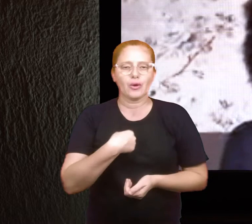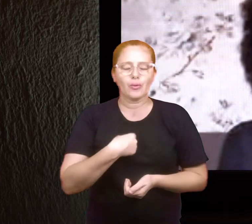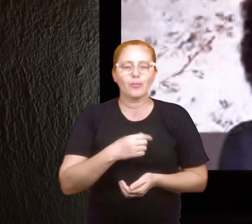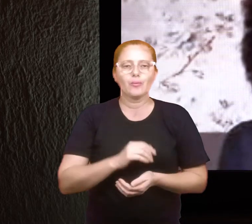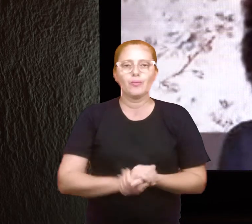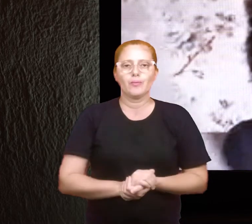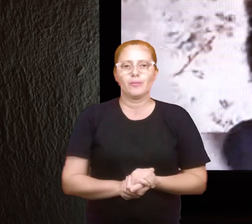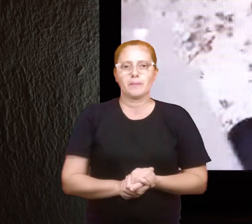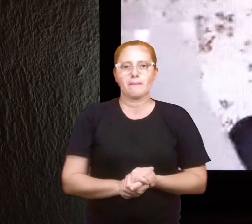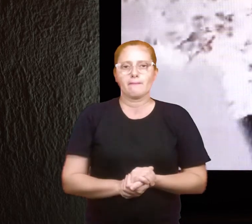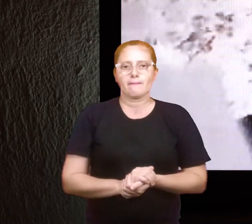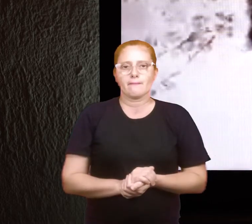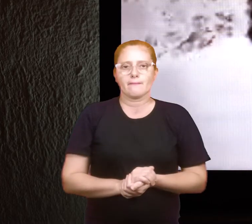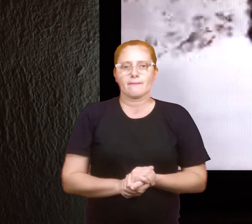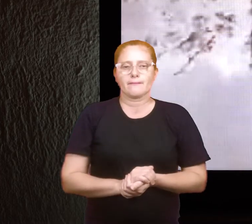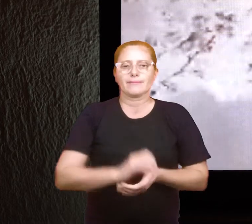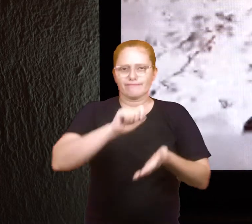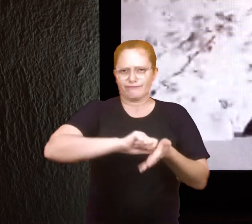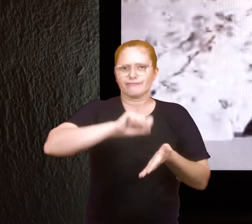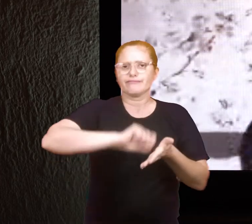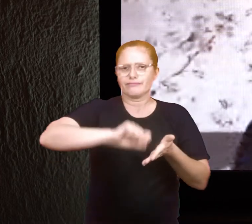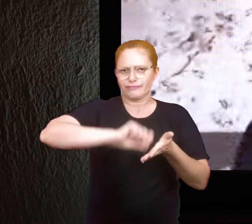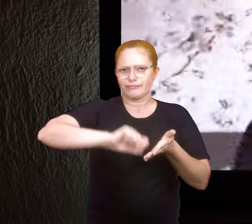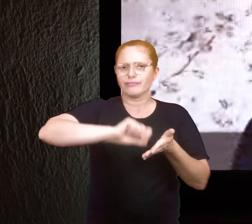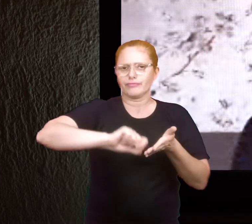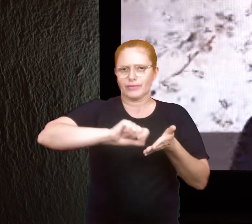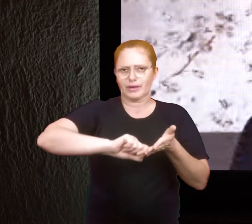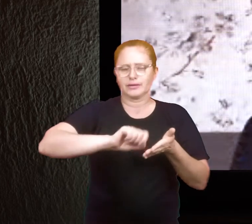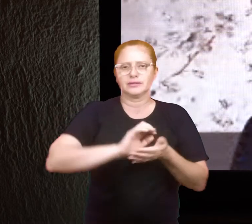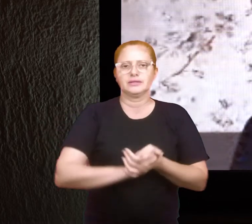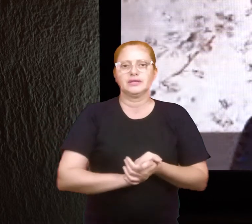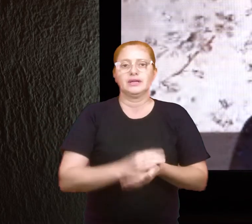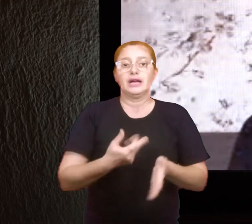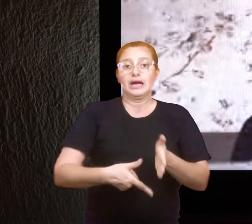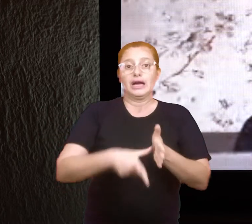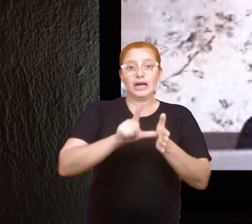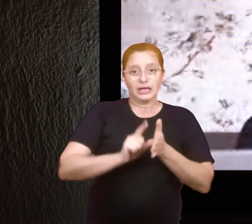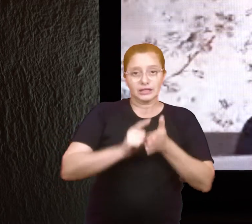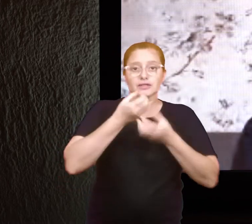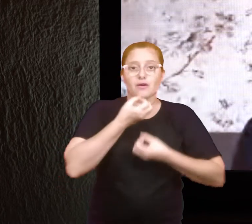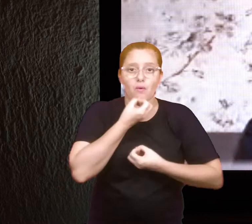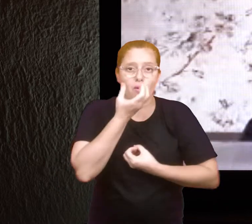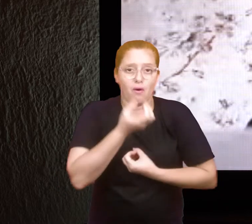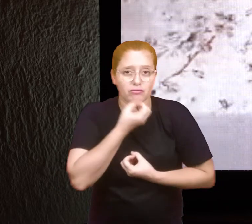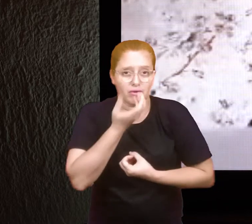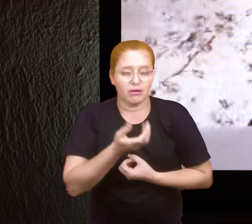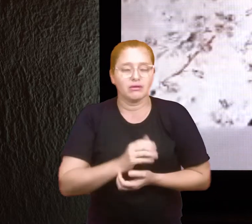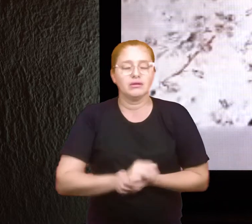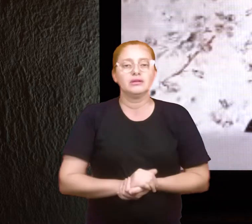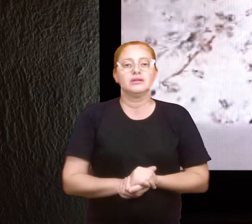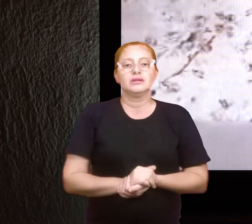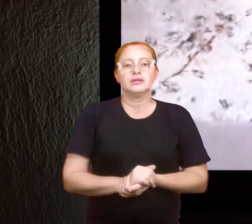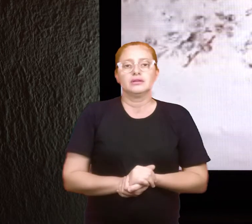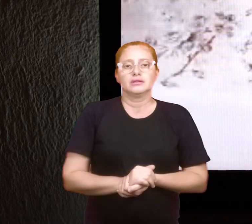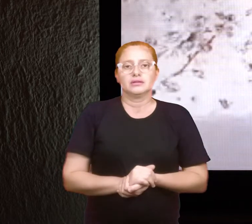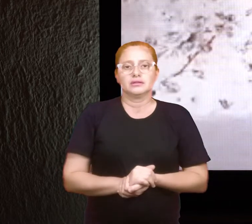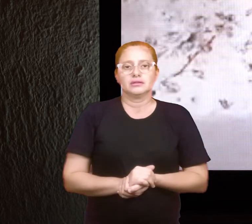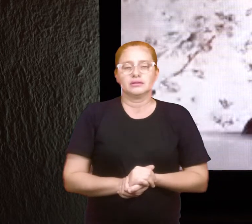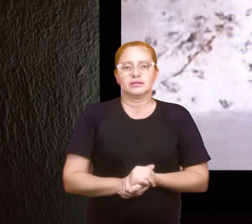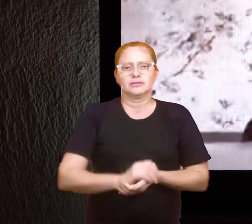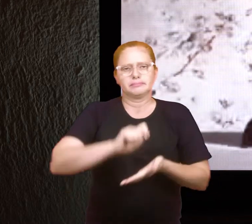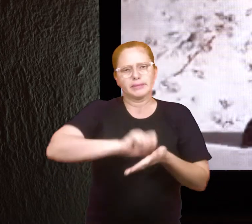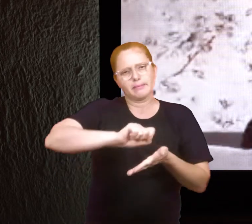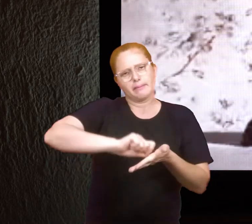inclusive, anotei. Segura uma folha de papel. Antes de vir aqui fazer meu relato, eu relatei tudo